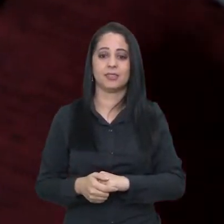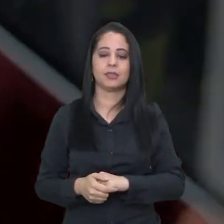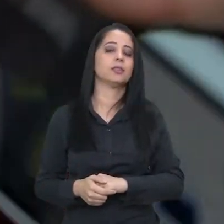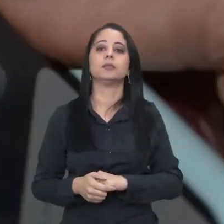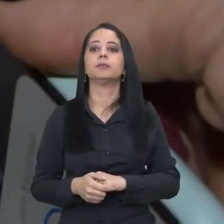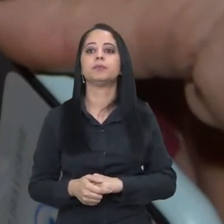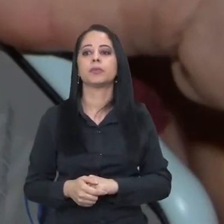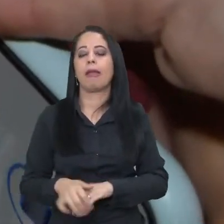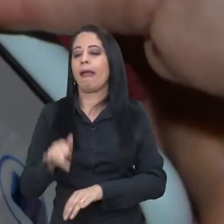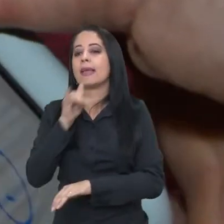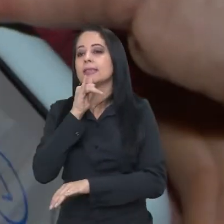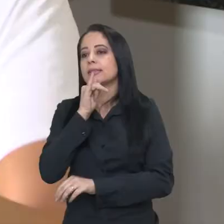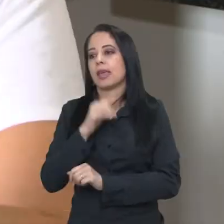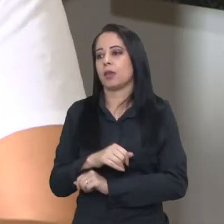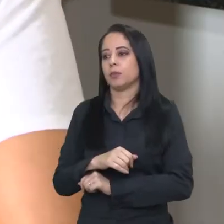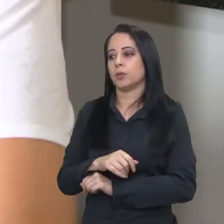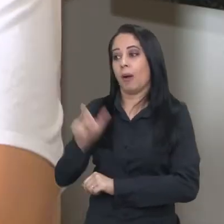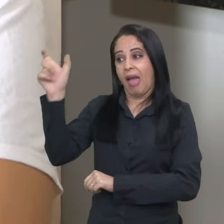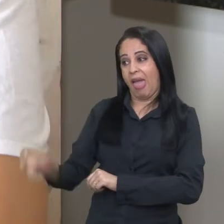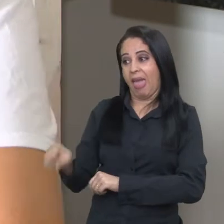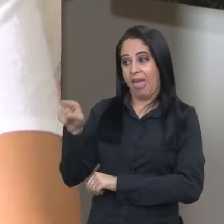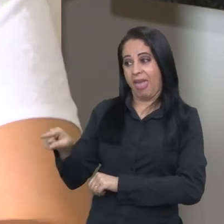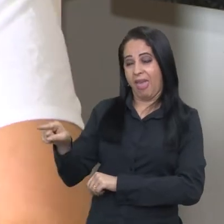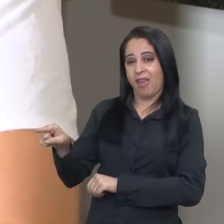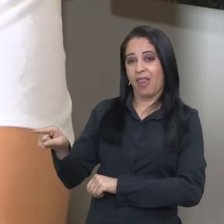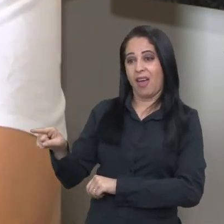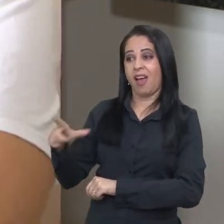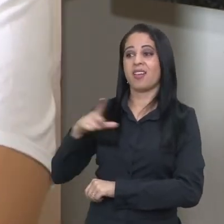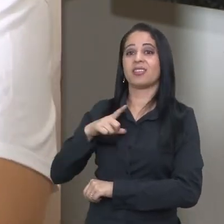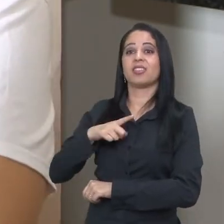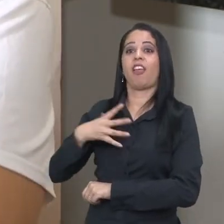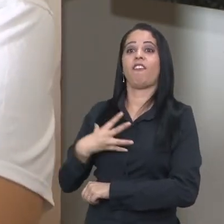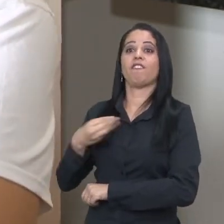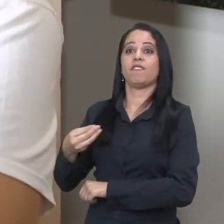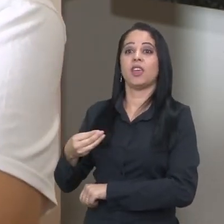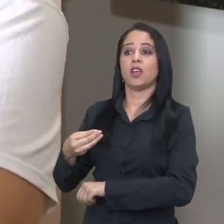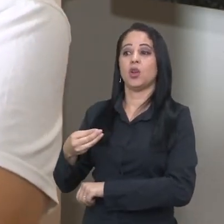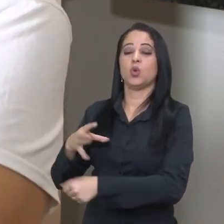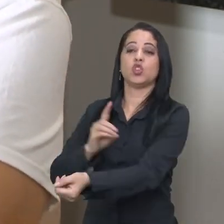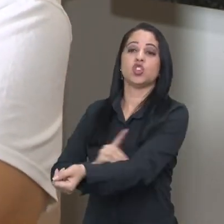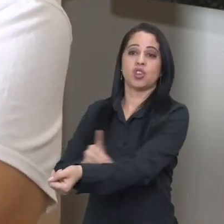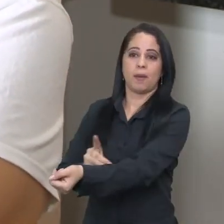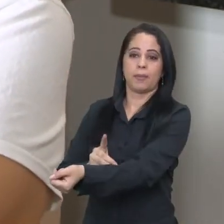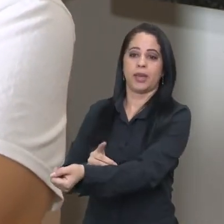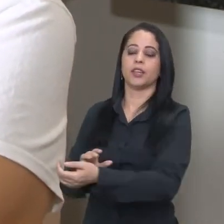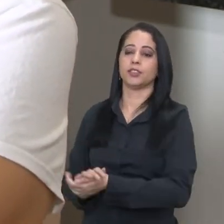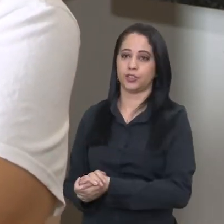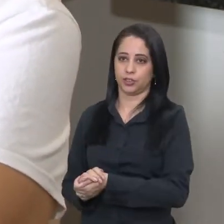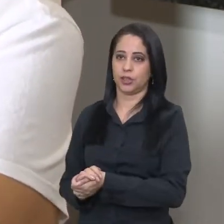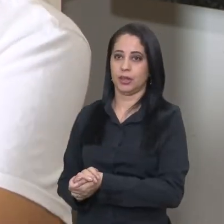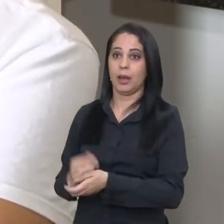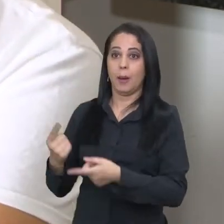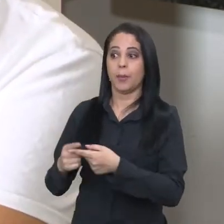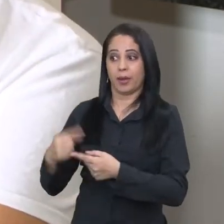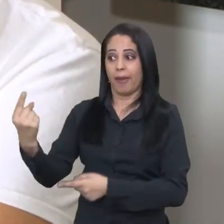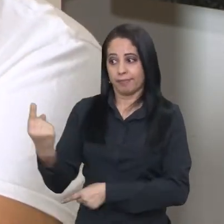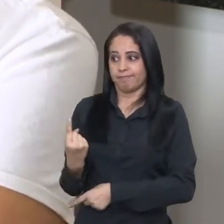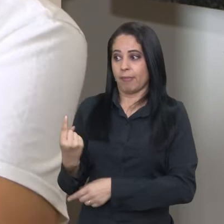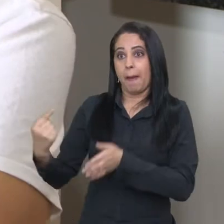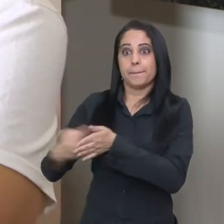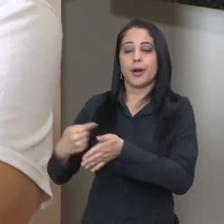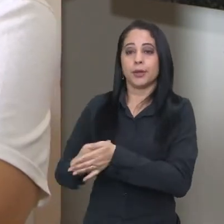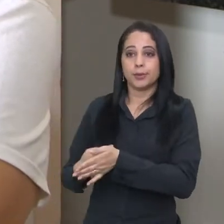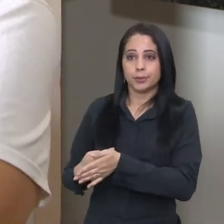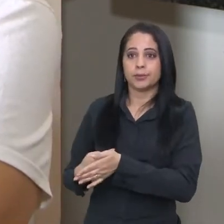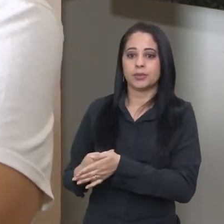enfrentam esse desafio diário. O que eu falaria, por exemplo, para uma mãe que acabou de ter um recém-diagnóstico? Isso acontece muito das mães